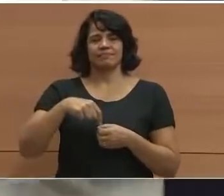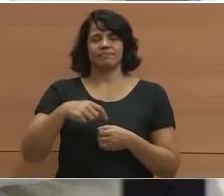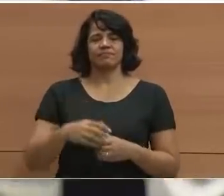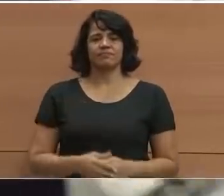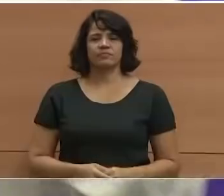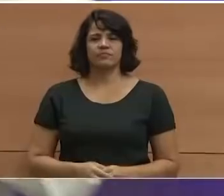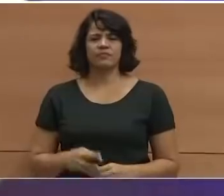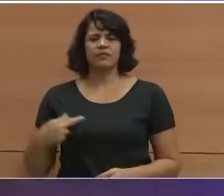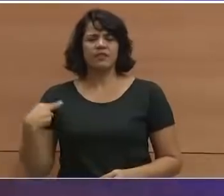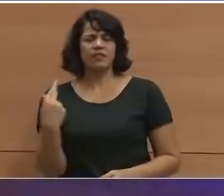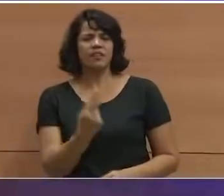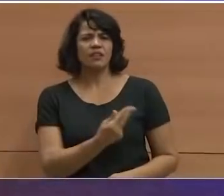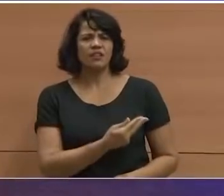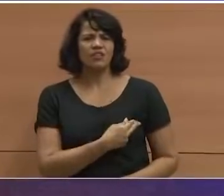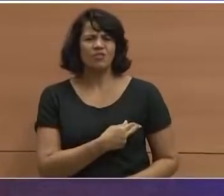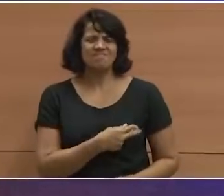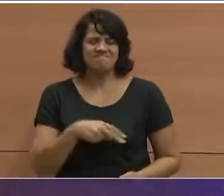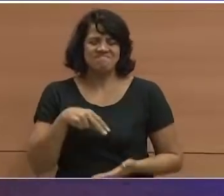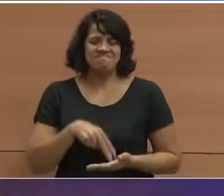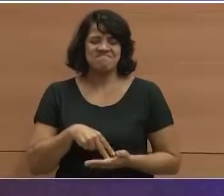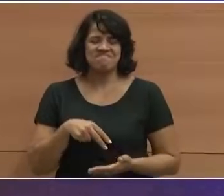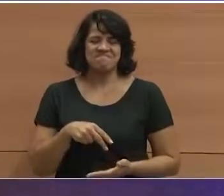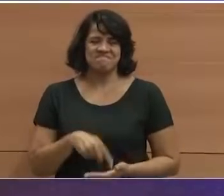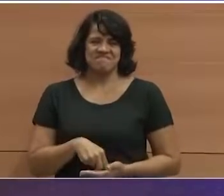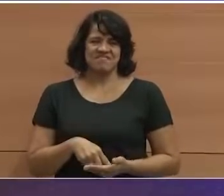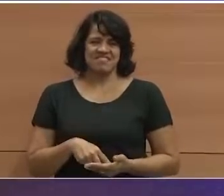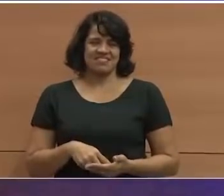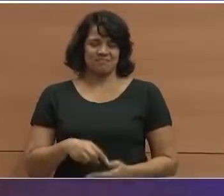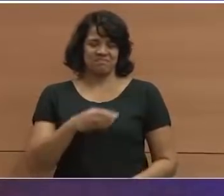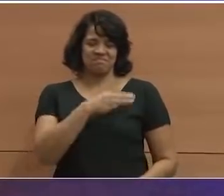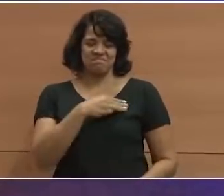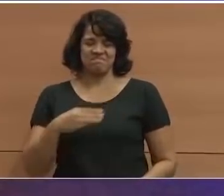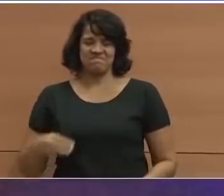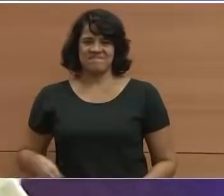E nós estamos nesse ministério.